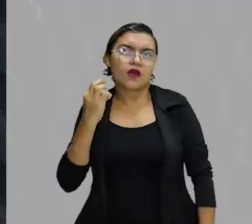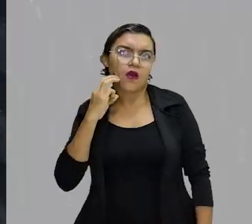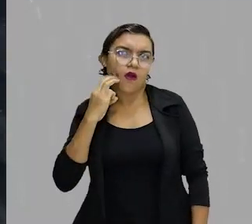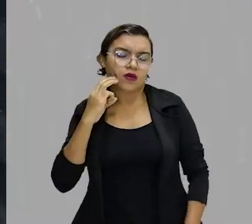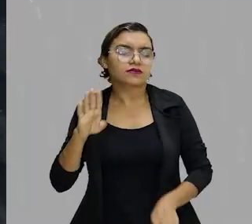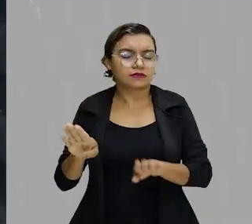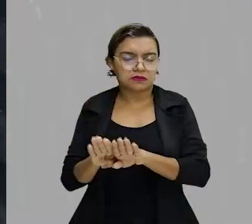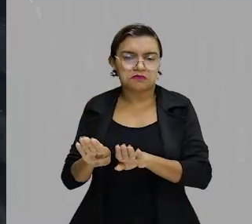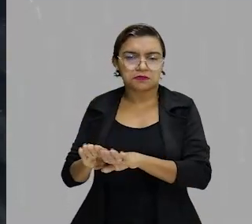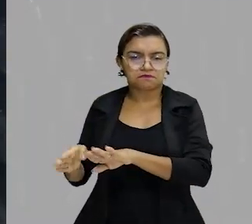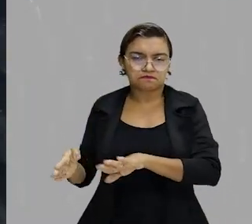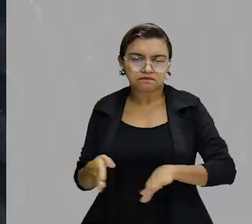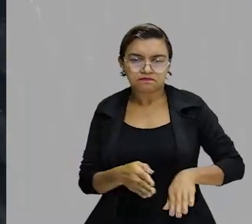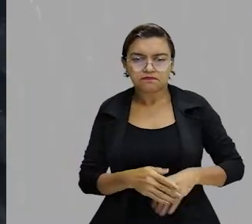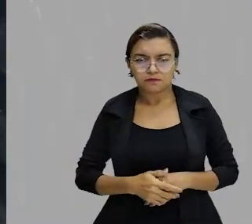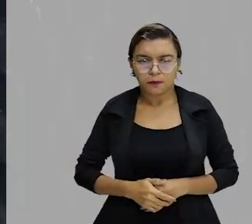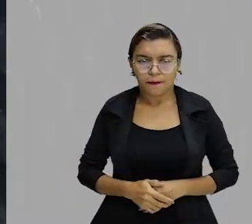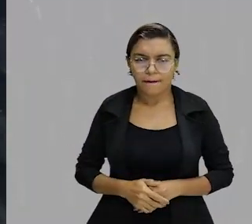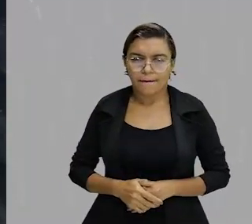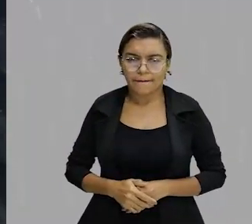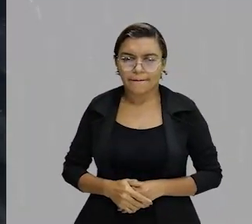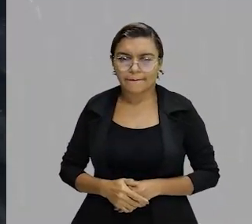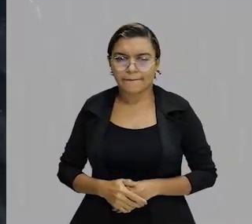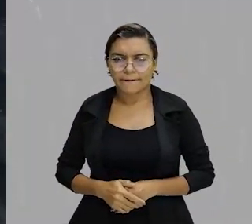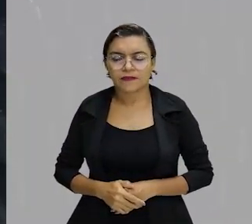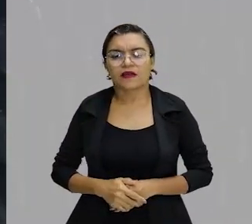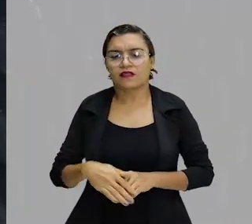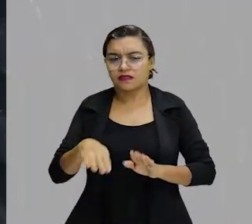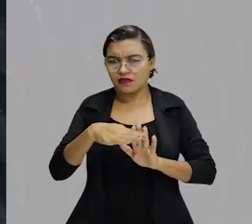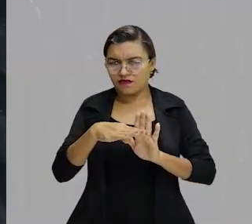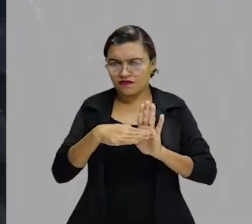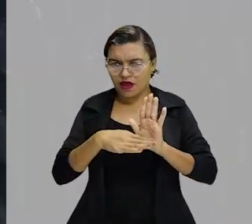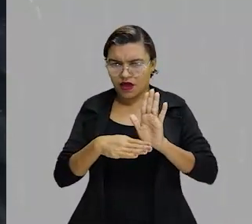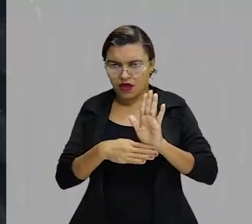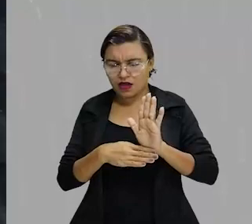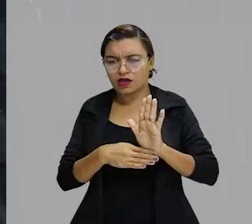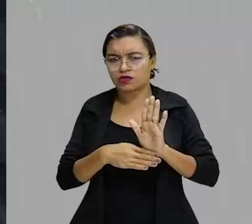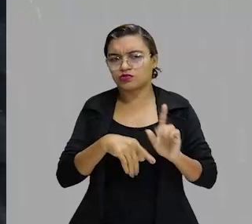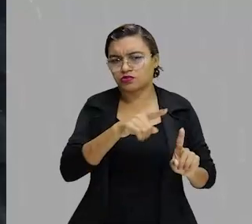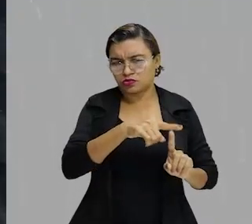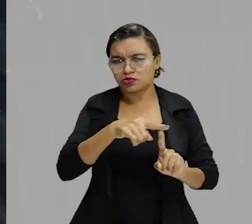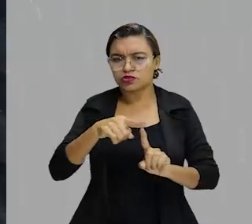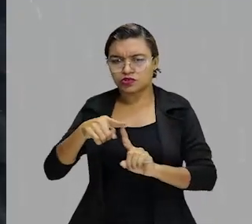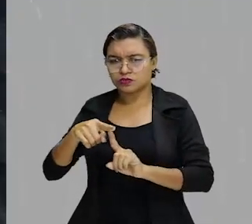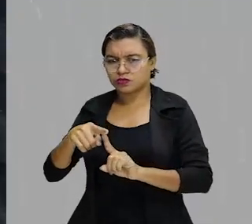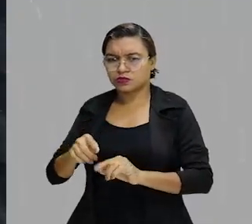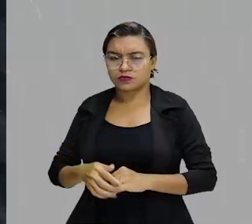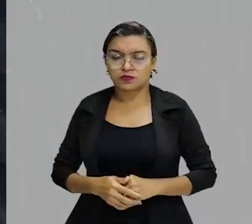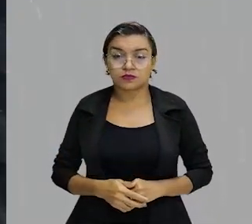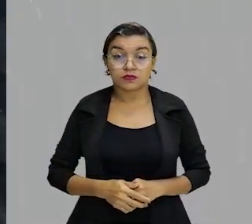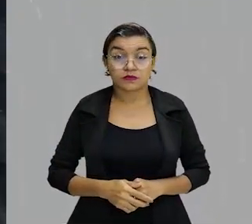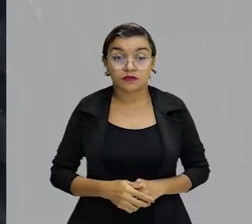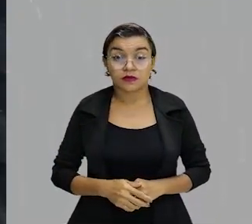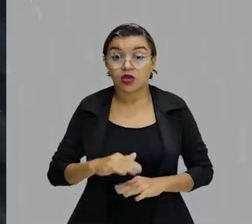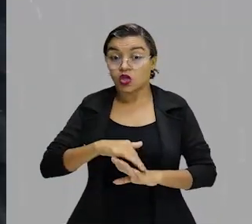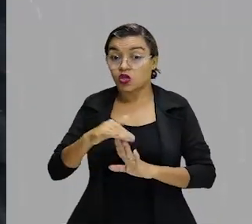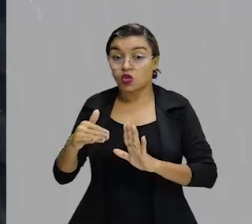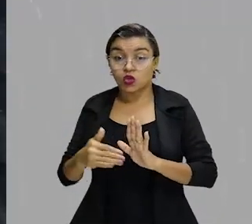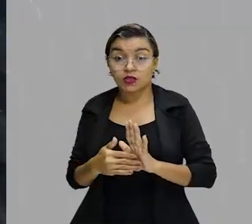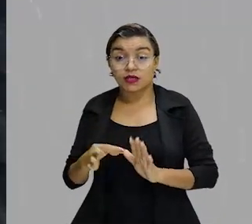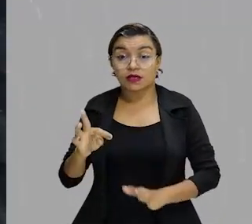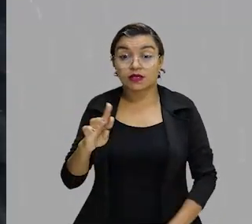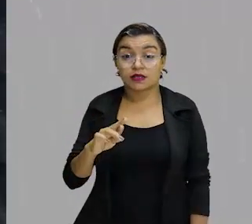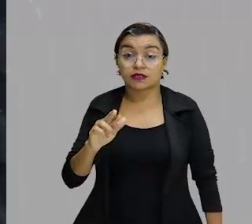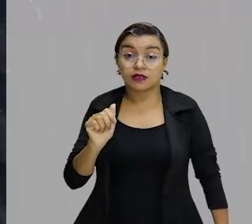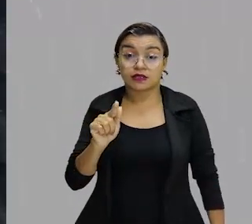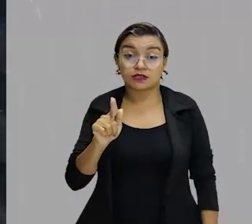gente destaca Hamlet, Otelo, Macbeth e mesmo o Antônio e a Cleópatra. Todas tragédias que no